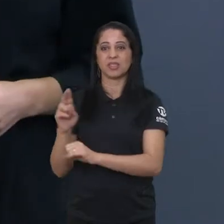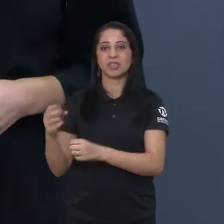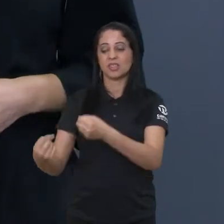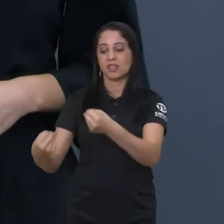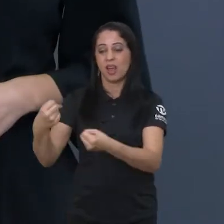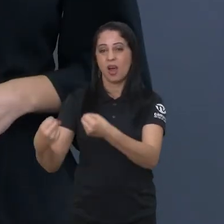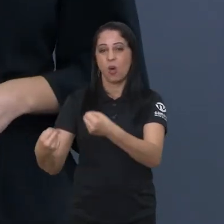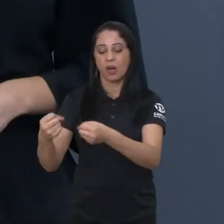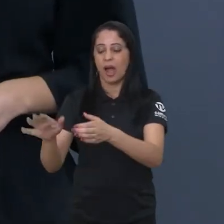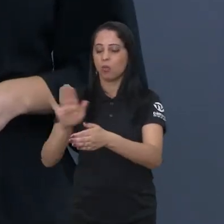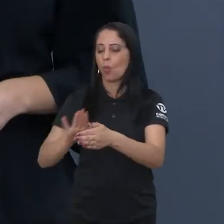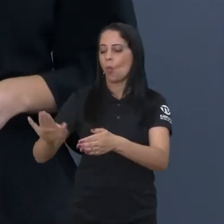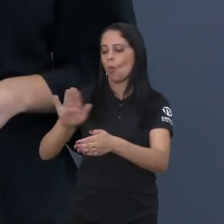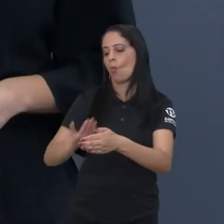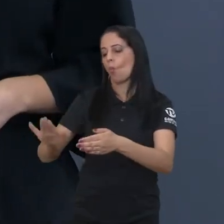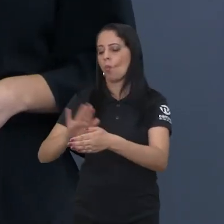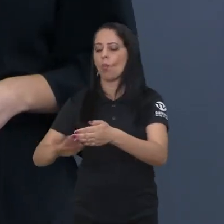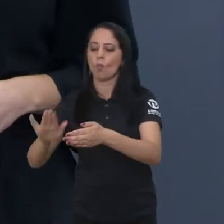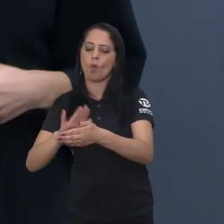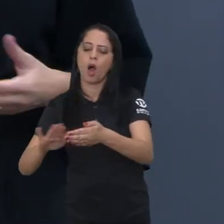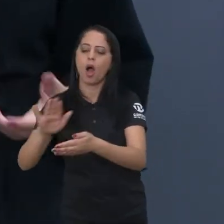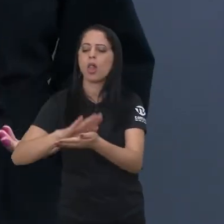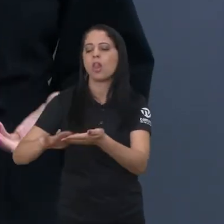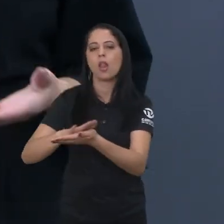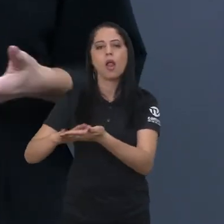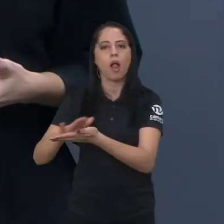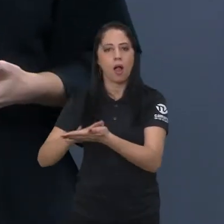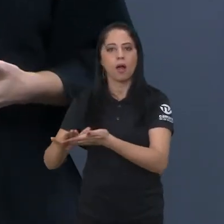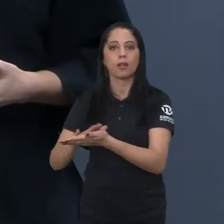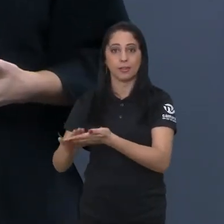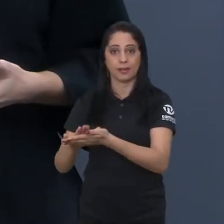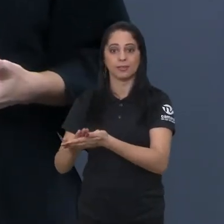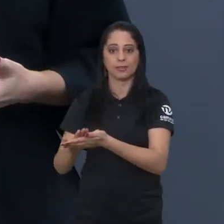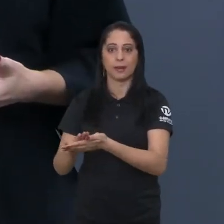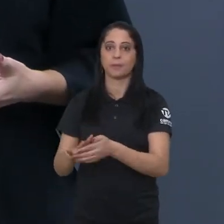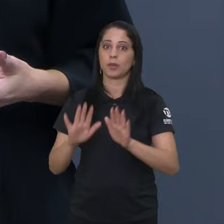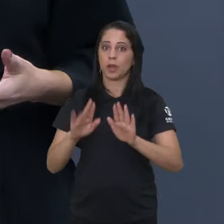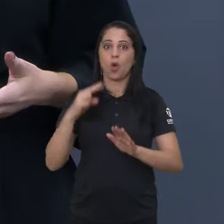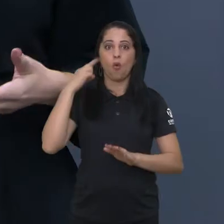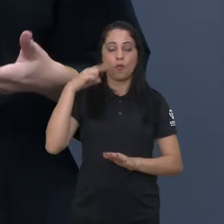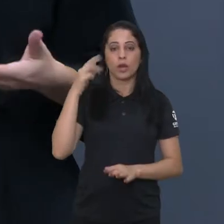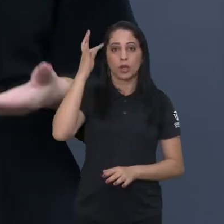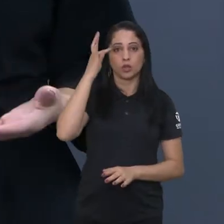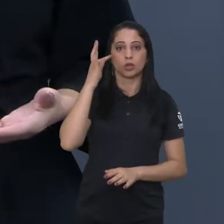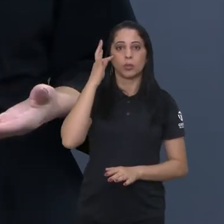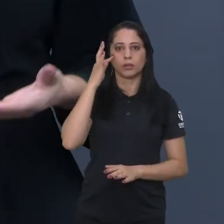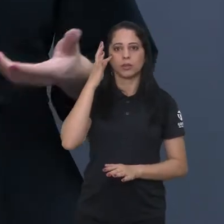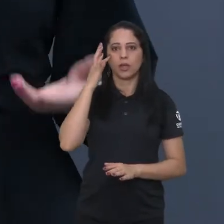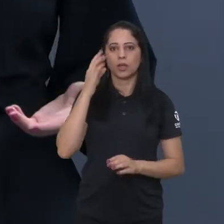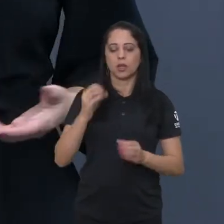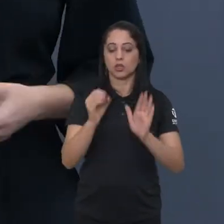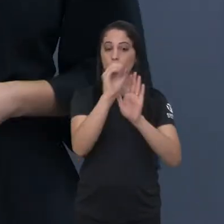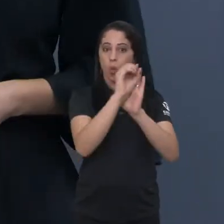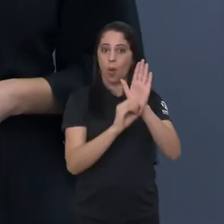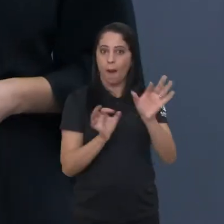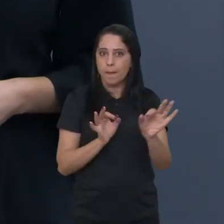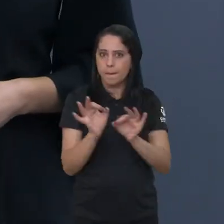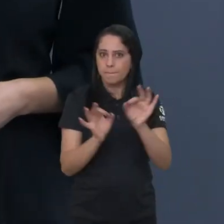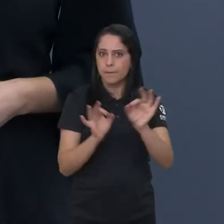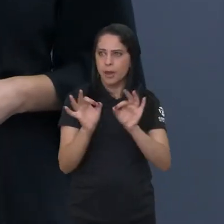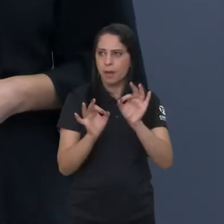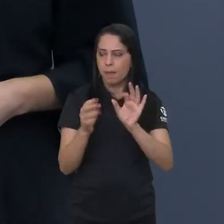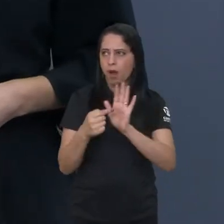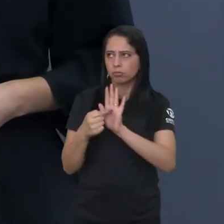escola. O gabinete do parlamentar enviou um ofício à prefeitura para que o problema fosse resolvido. E eu fui até a